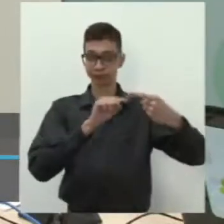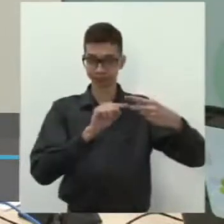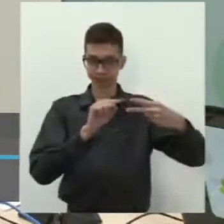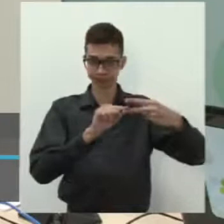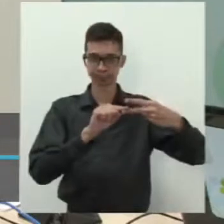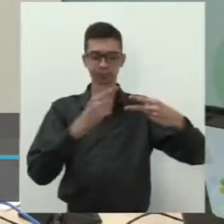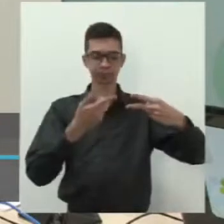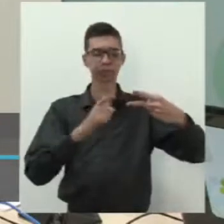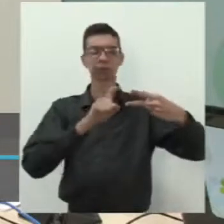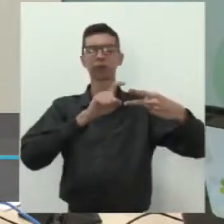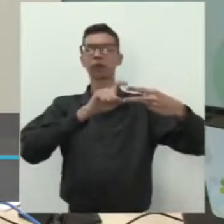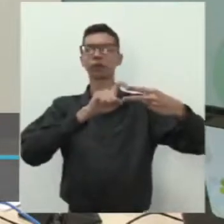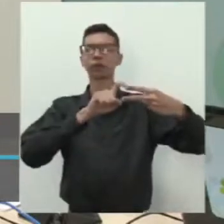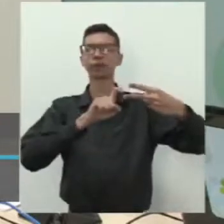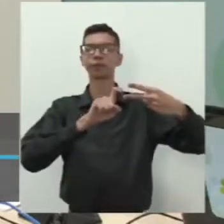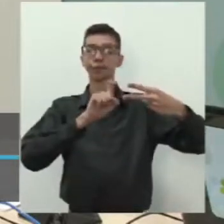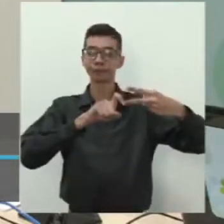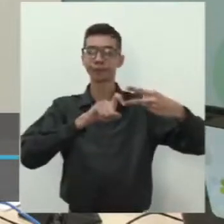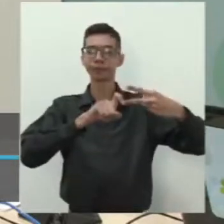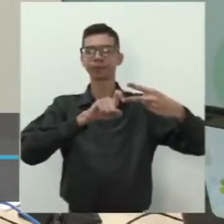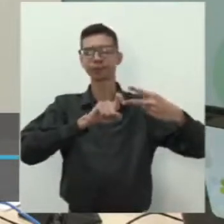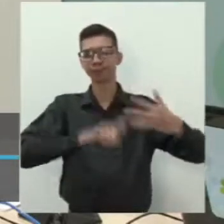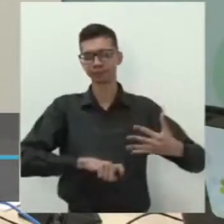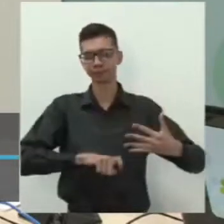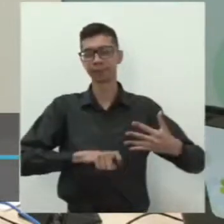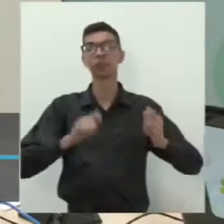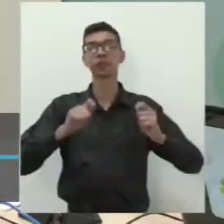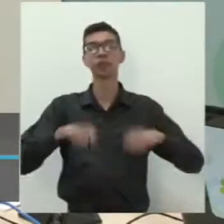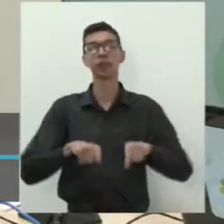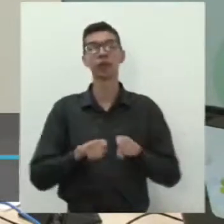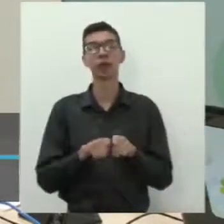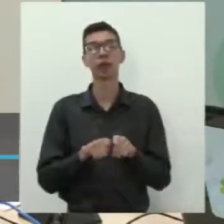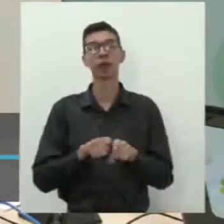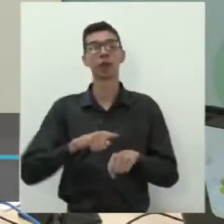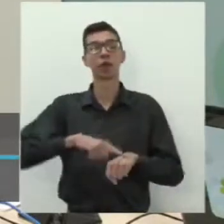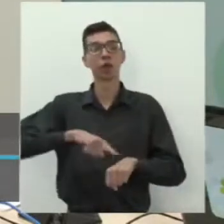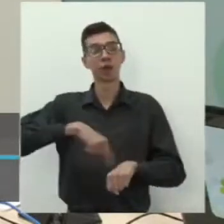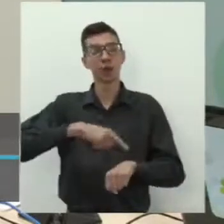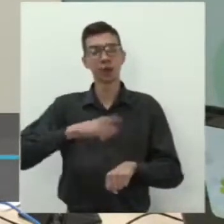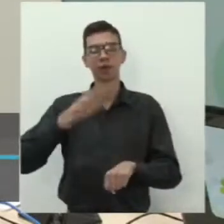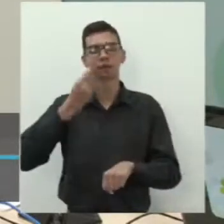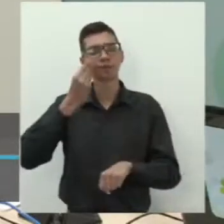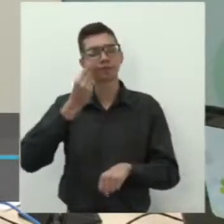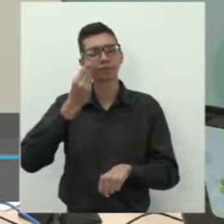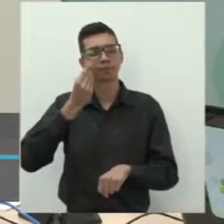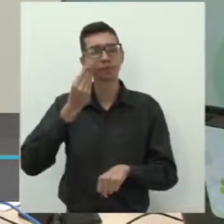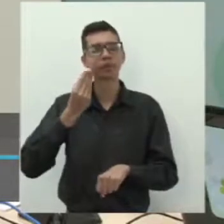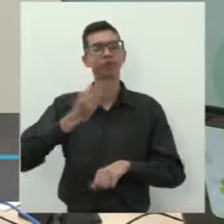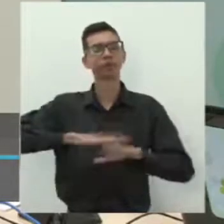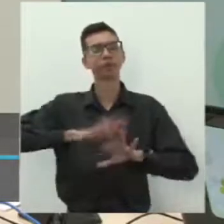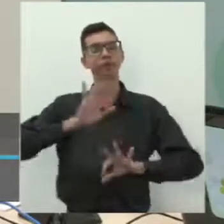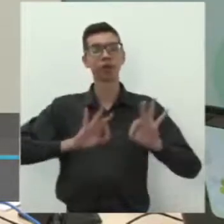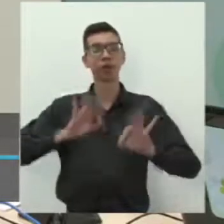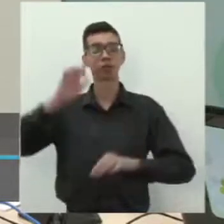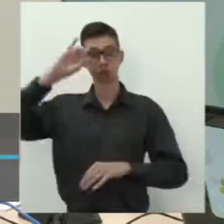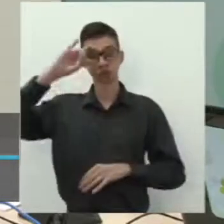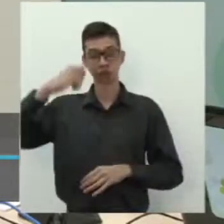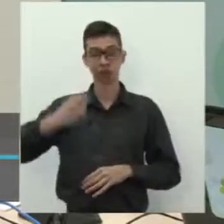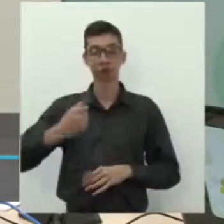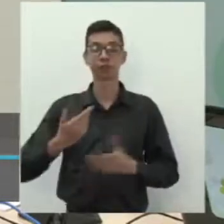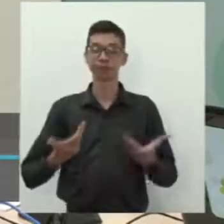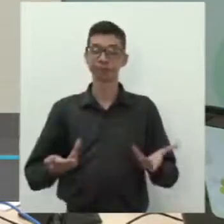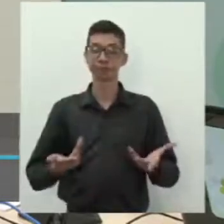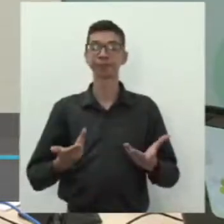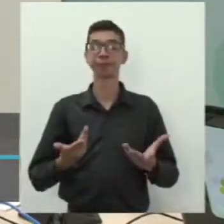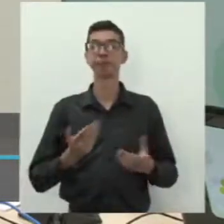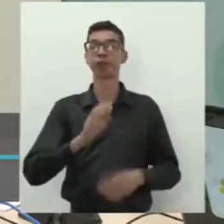vai completar a contagem. Experimenta fazer isso com hora, experimenta fazer isso com dia. Então, o Excel é isso. Você aprende